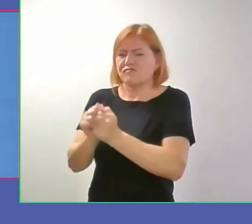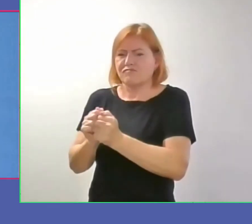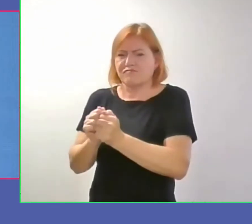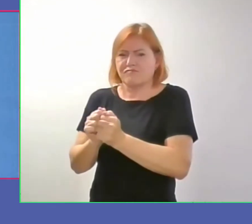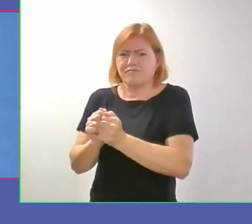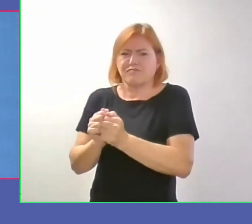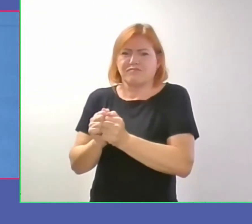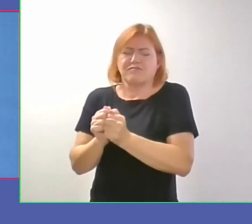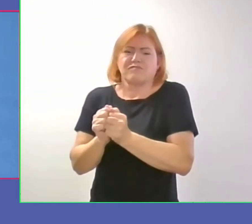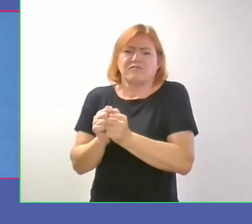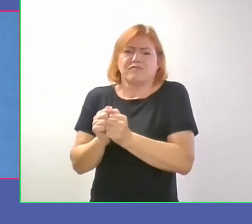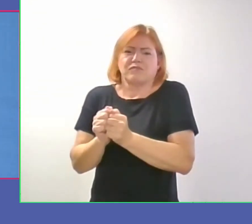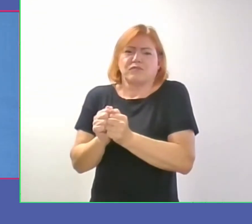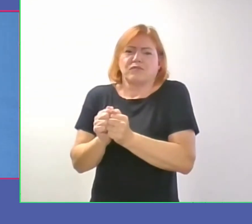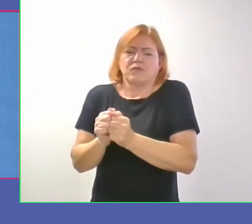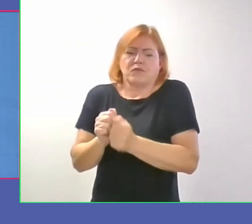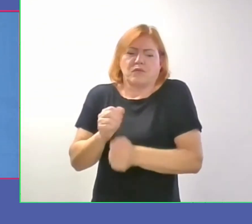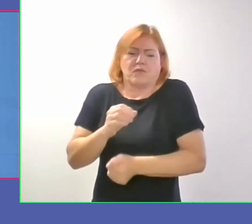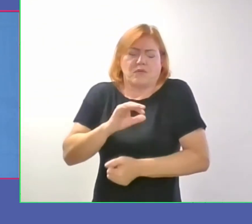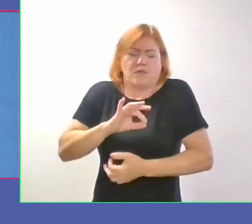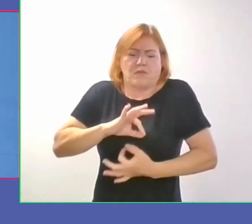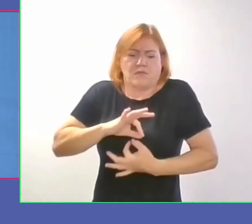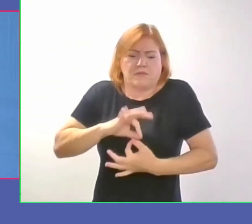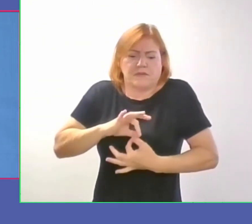humilde, Ele também habita com você,